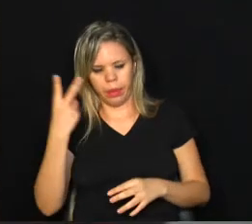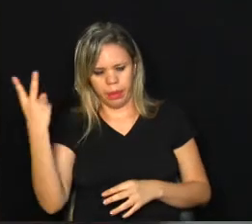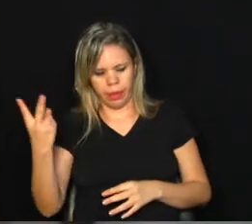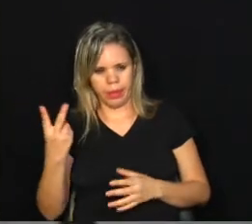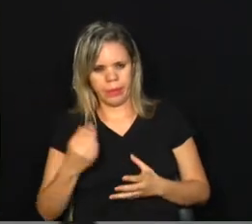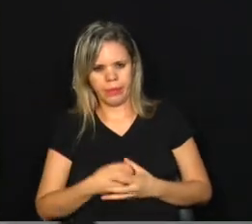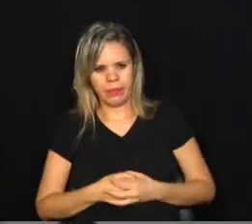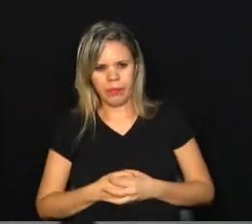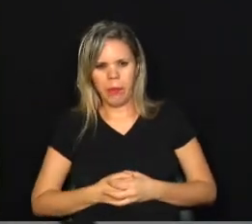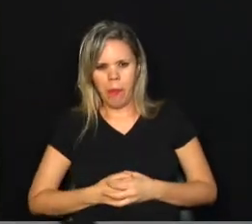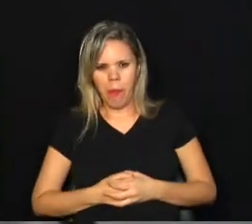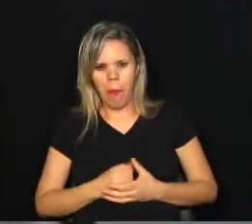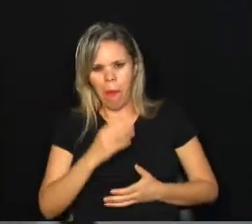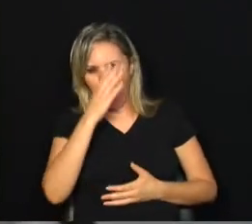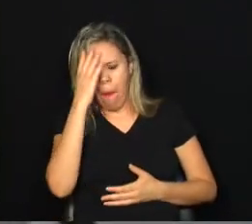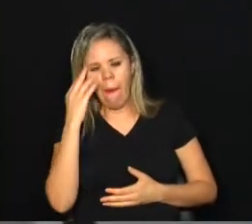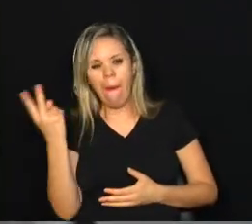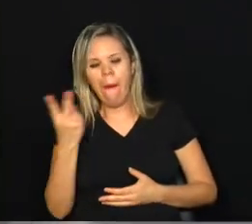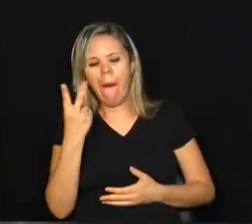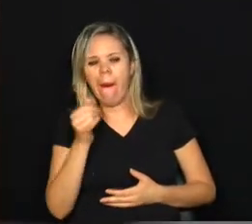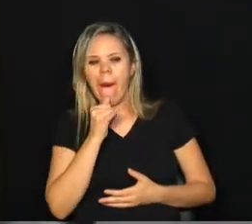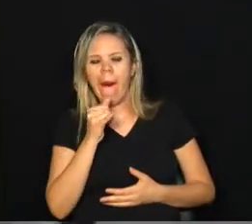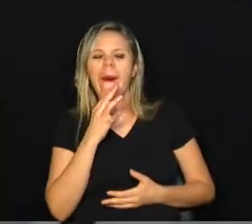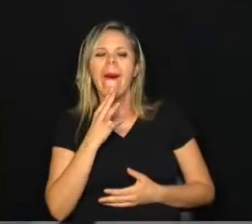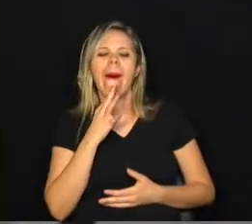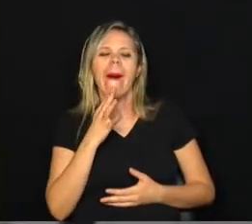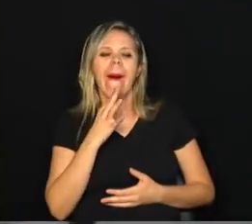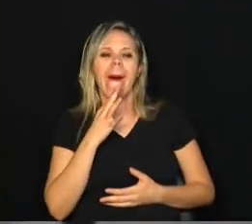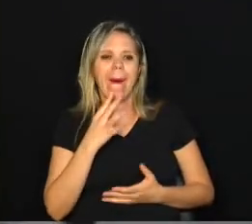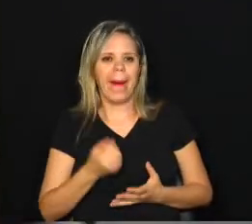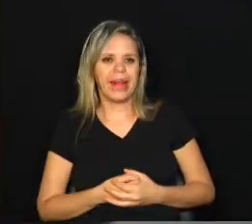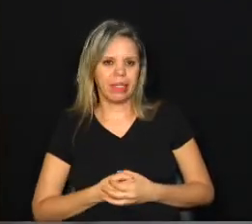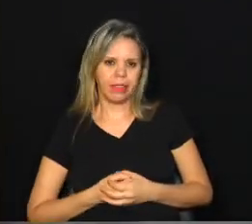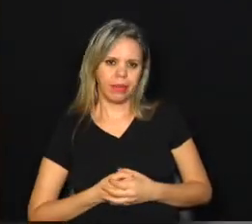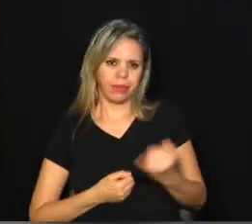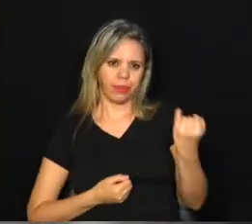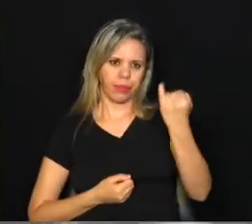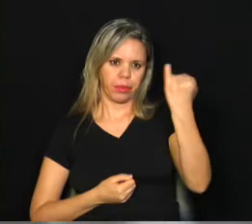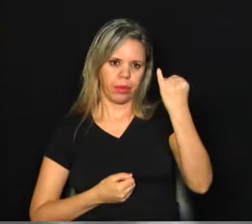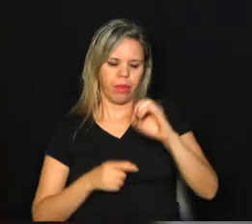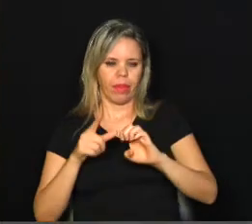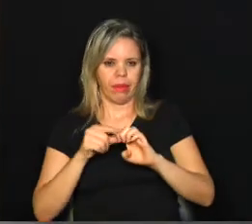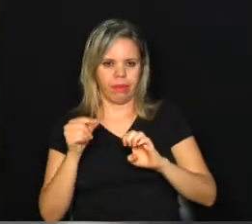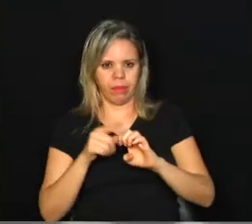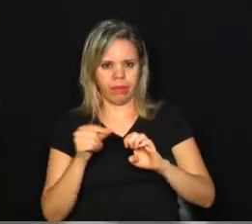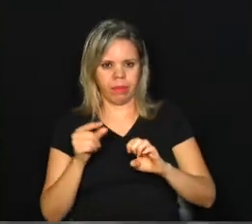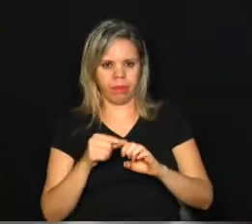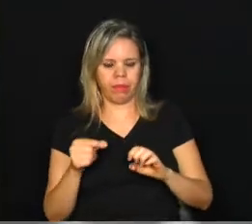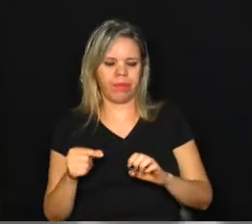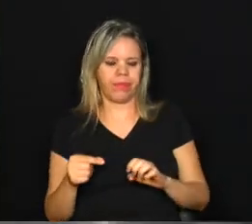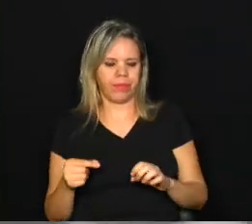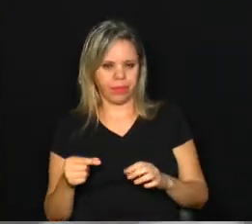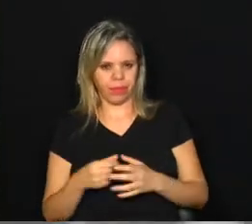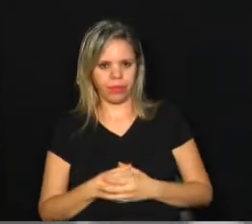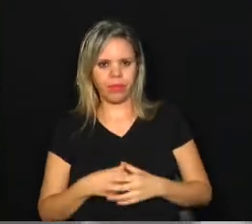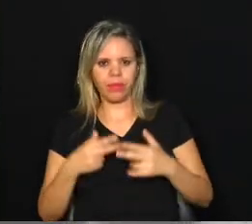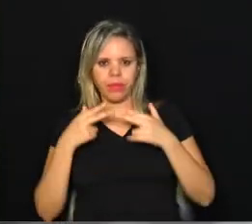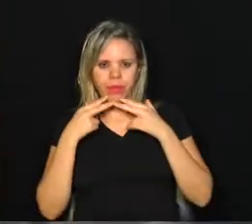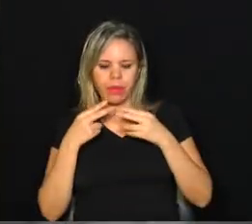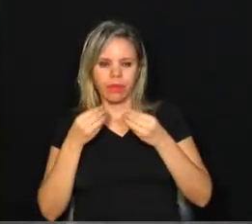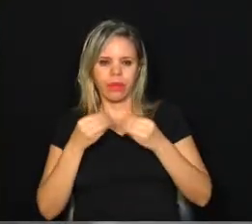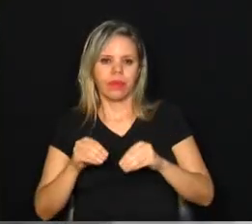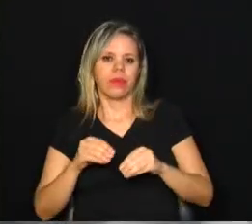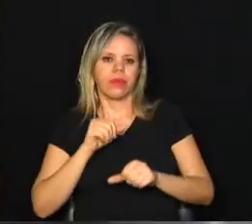entendeu? E o valor de conhecer a importância do empreendedorismo, da inovação para o impacto socioeconômico, na forma